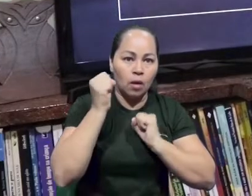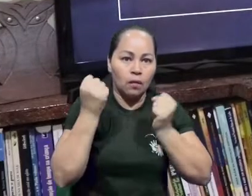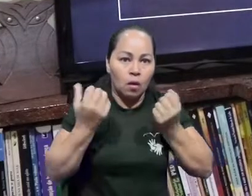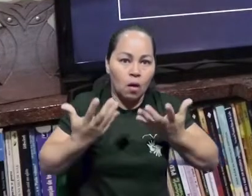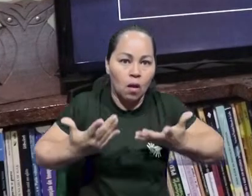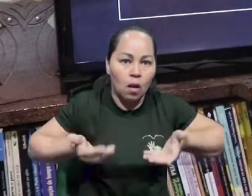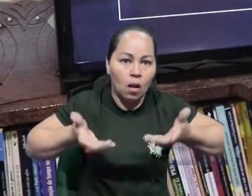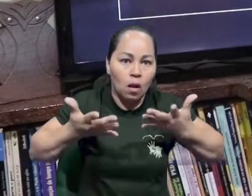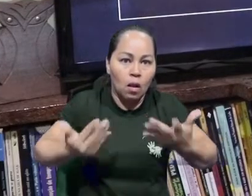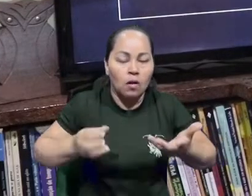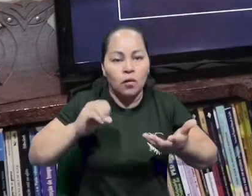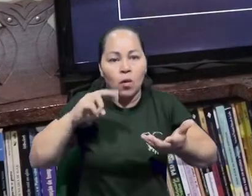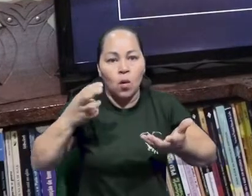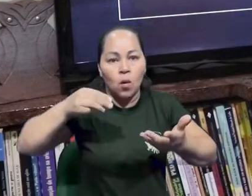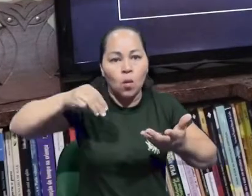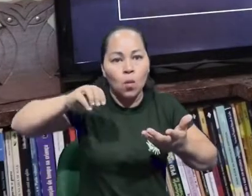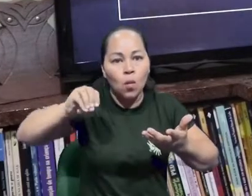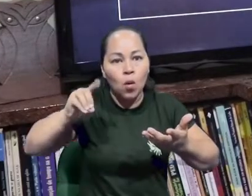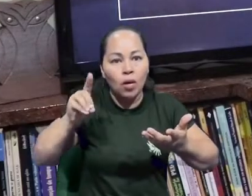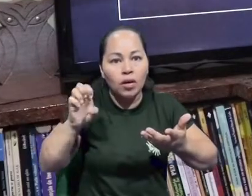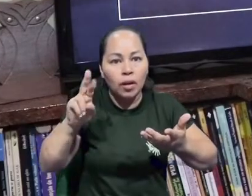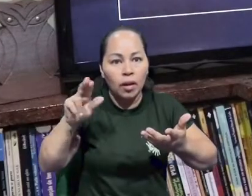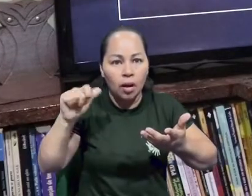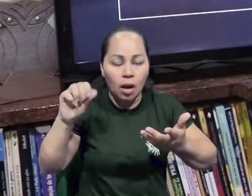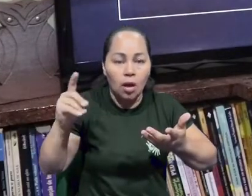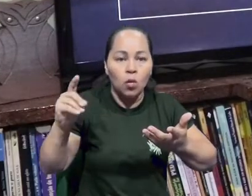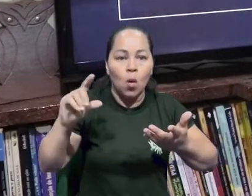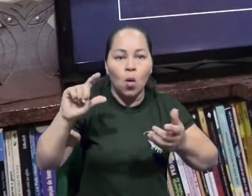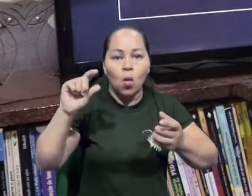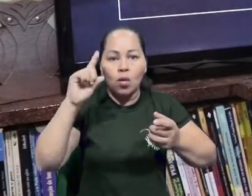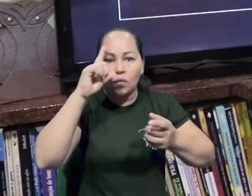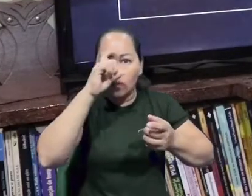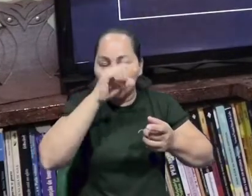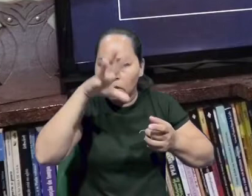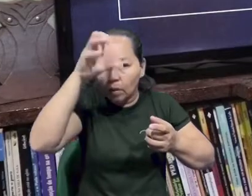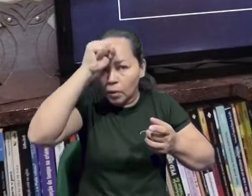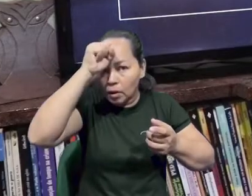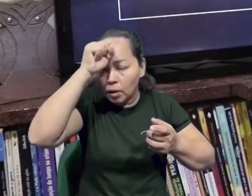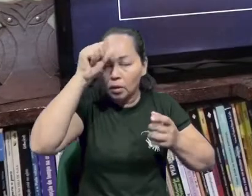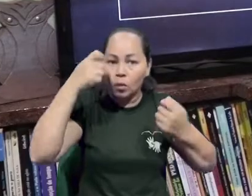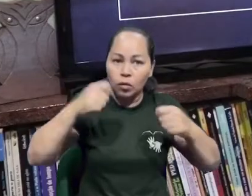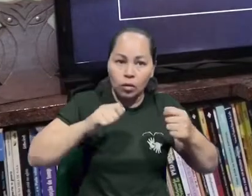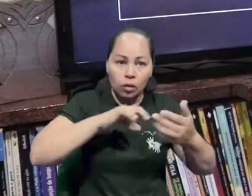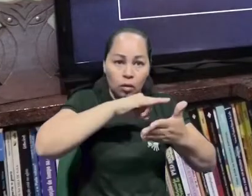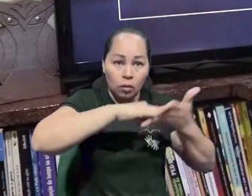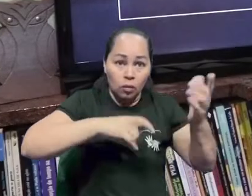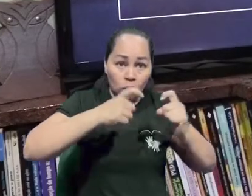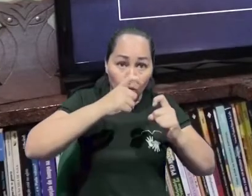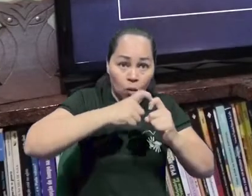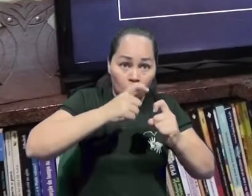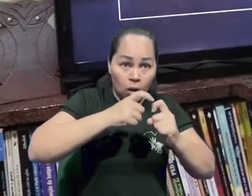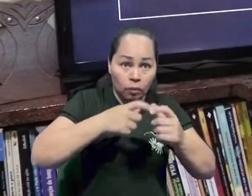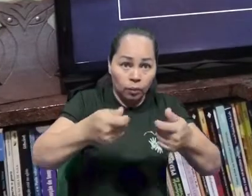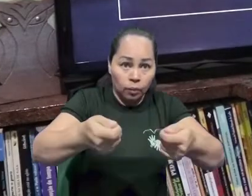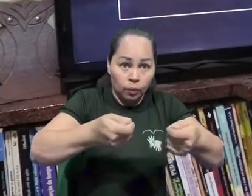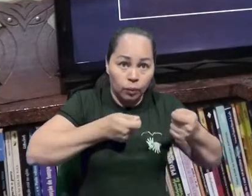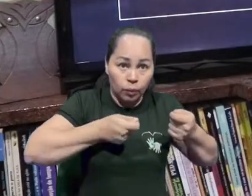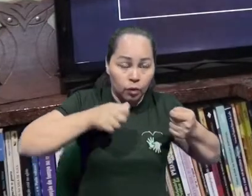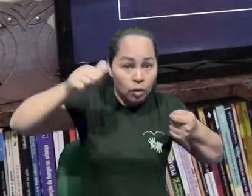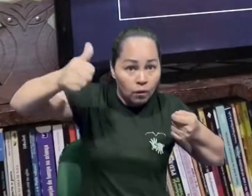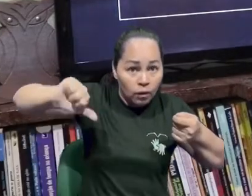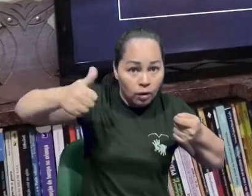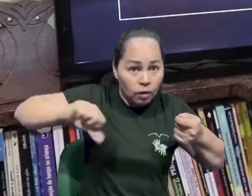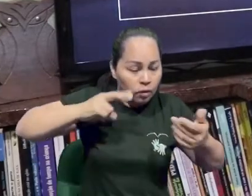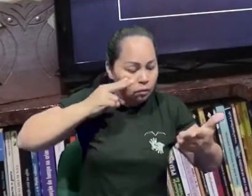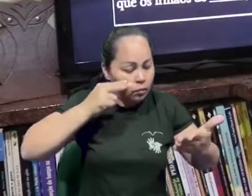com ou não alguma menção de comportamento, de aprendizagem, tá? O que vier no laudo a gente tem que especificar para esse